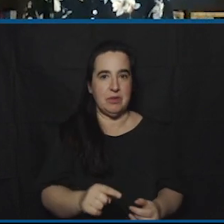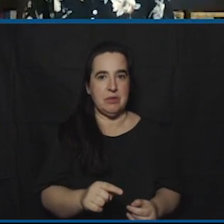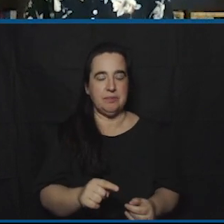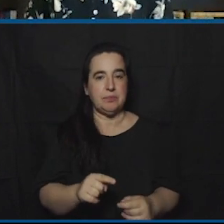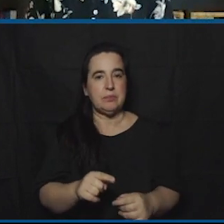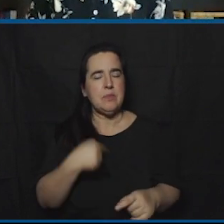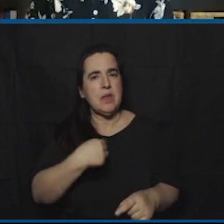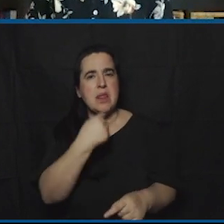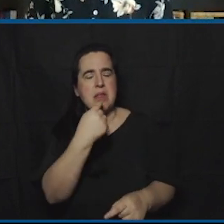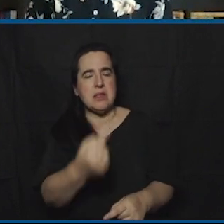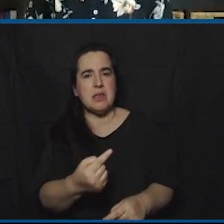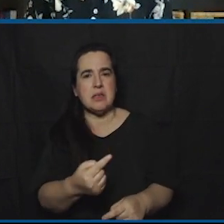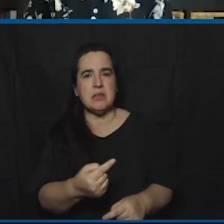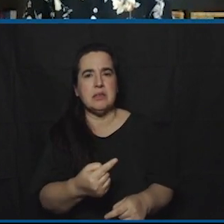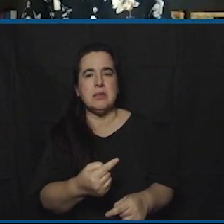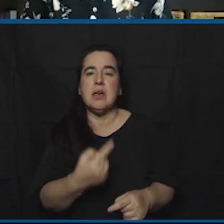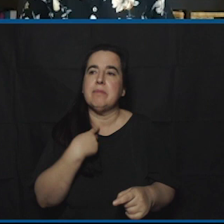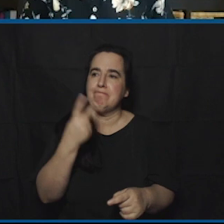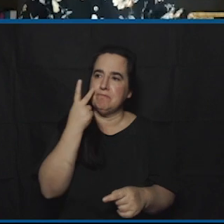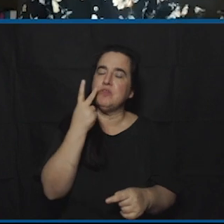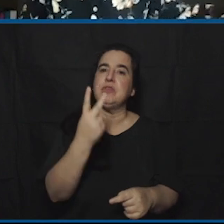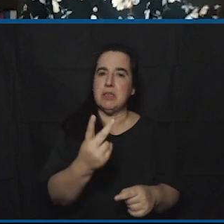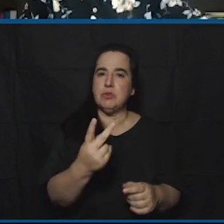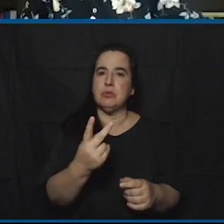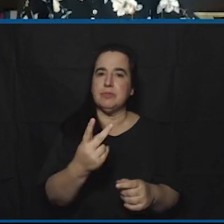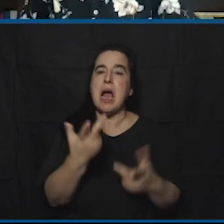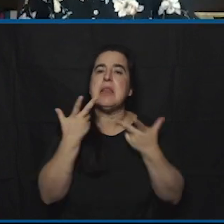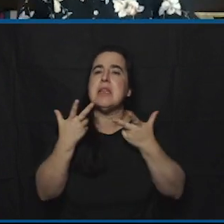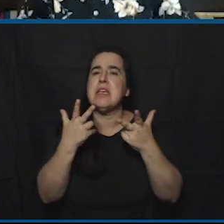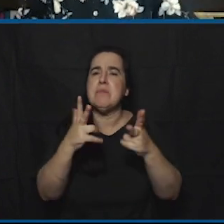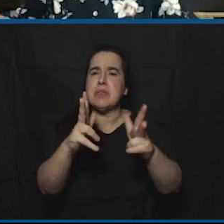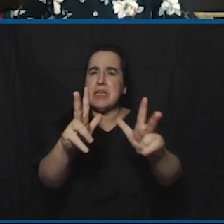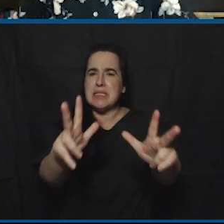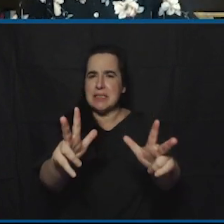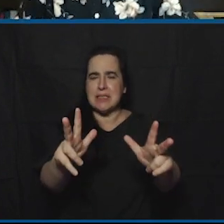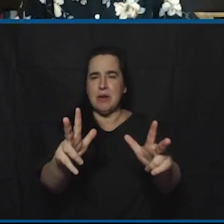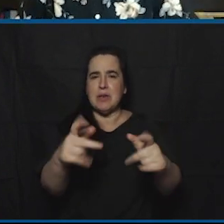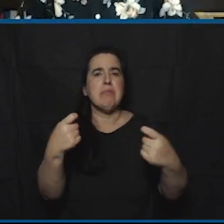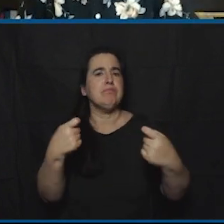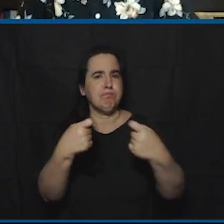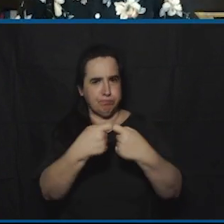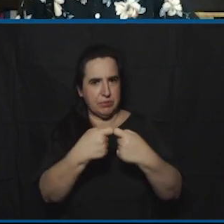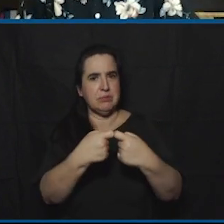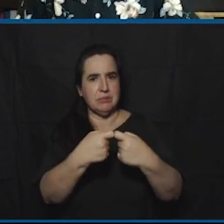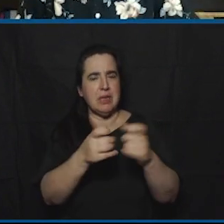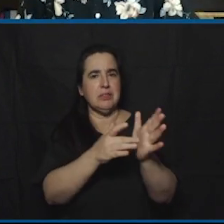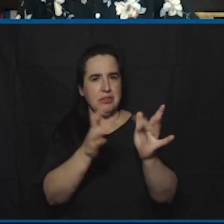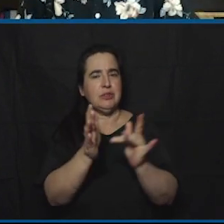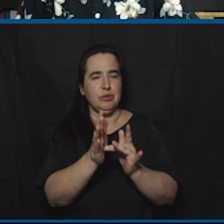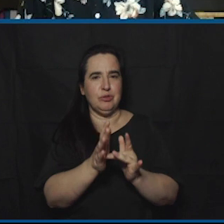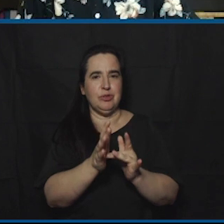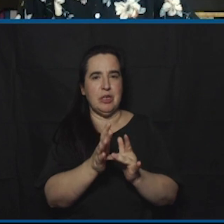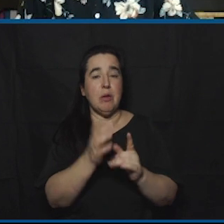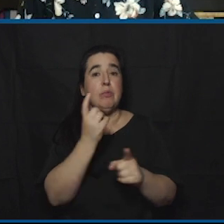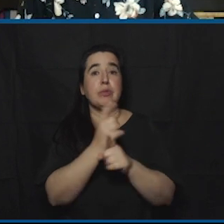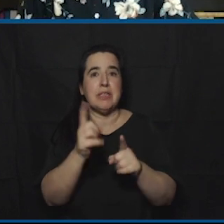que eu posso dizer é que vemos aqui realmente esta grande libertação que se aplica perfeitamente a Jesus, porque é